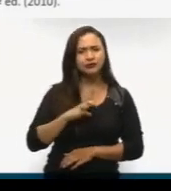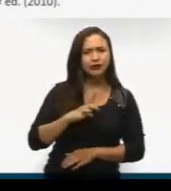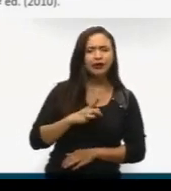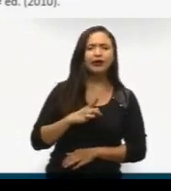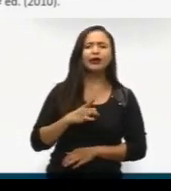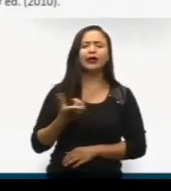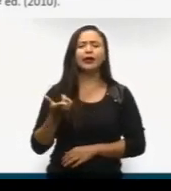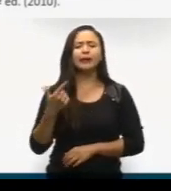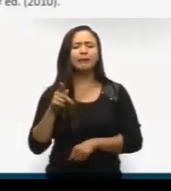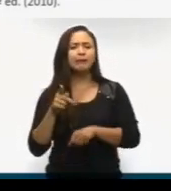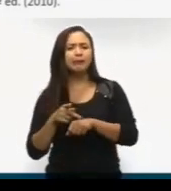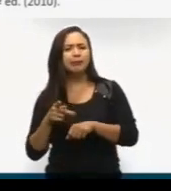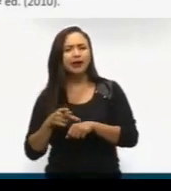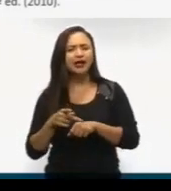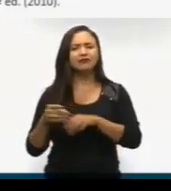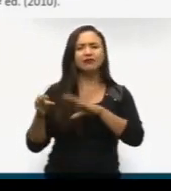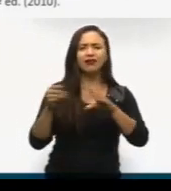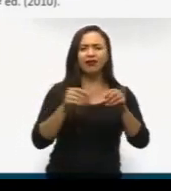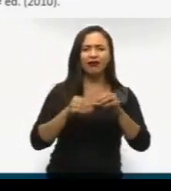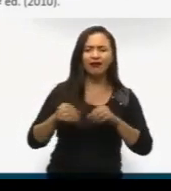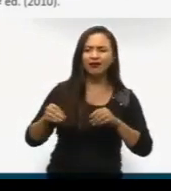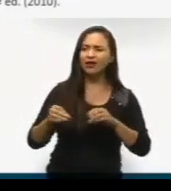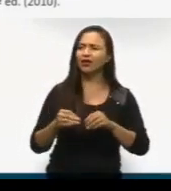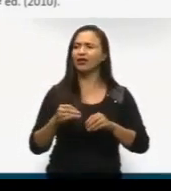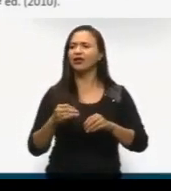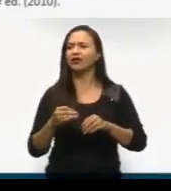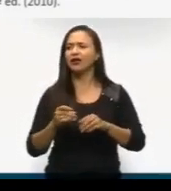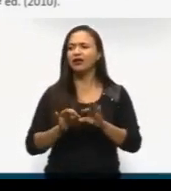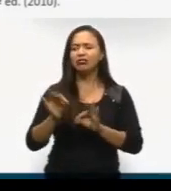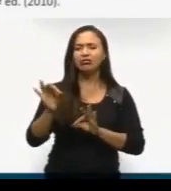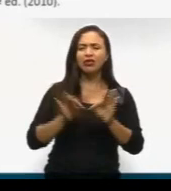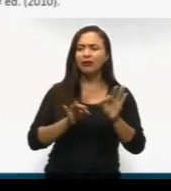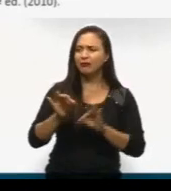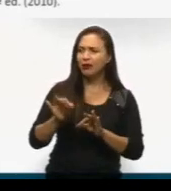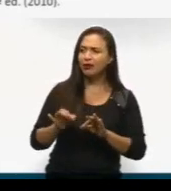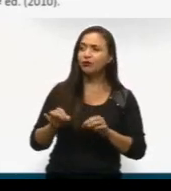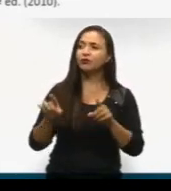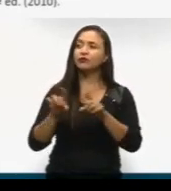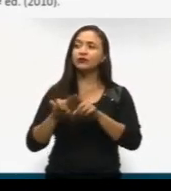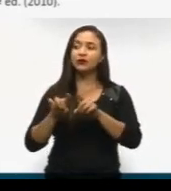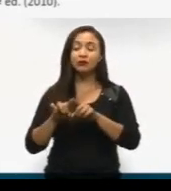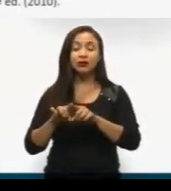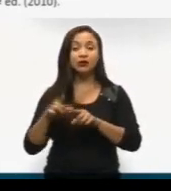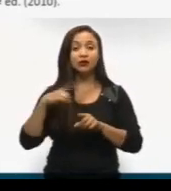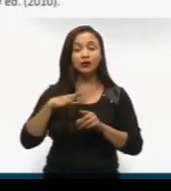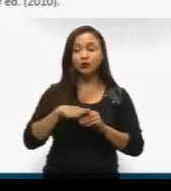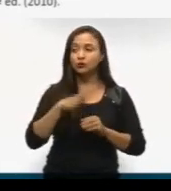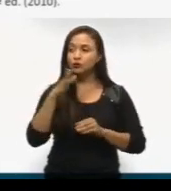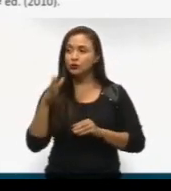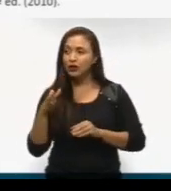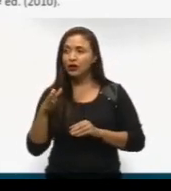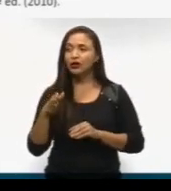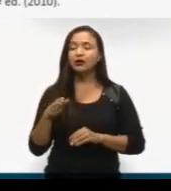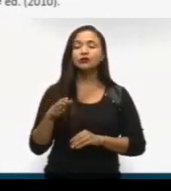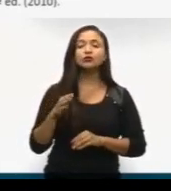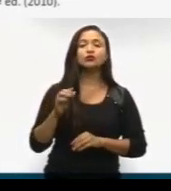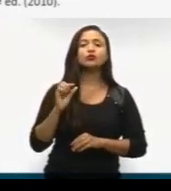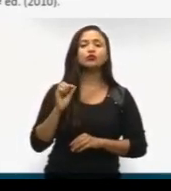peneirar, pedrisco, traço 132. E ele te dá também as dimensões,